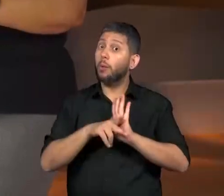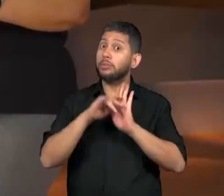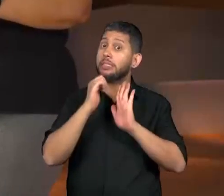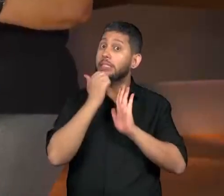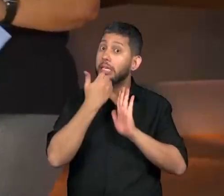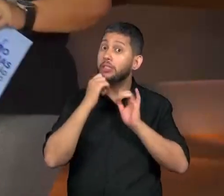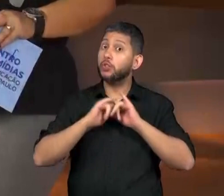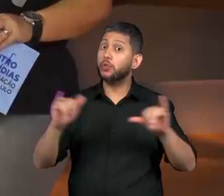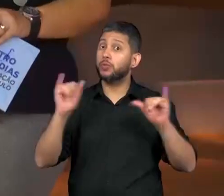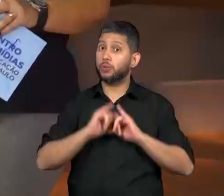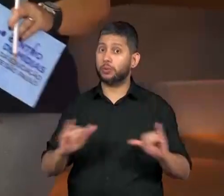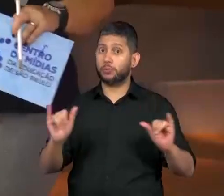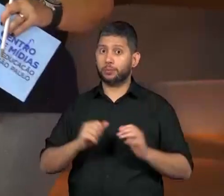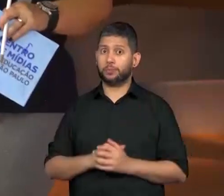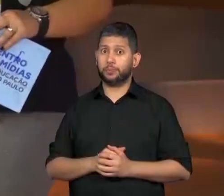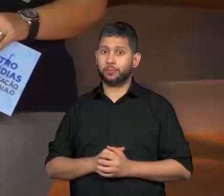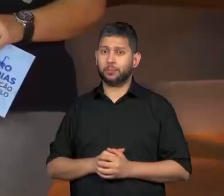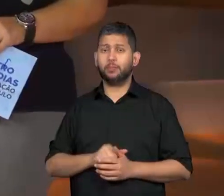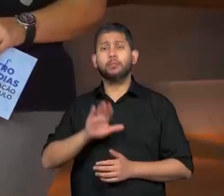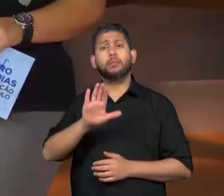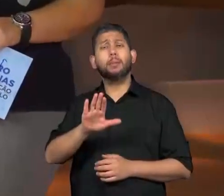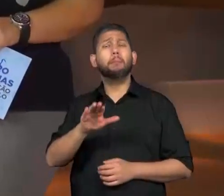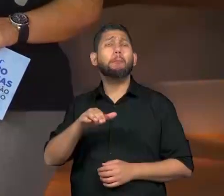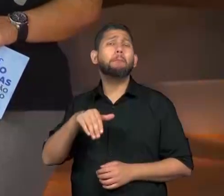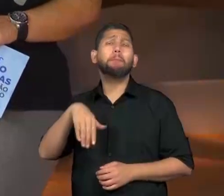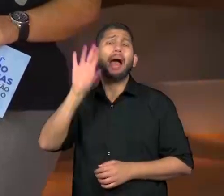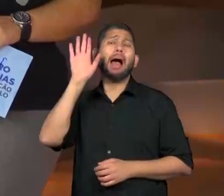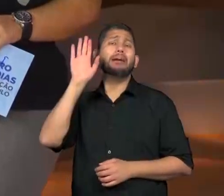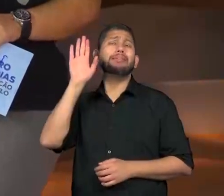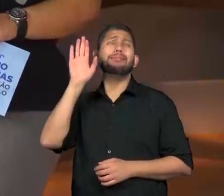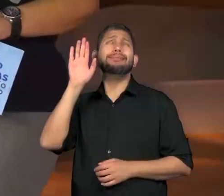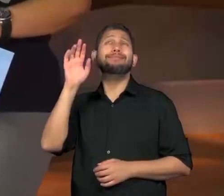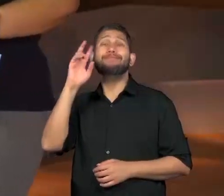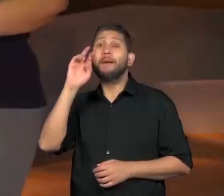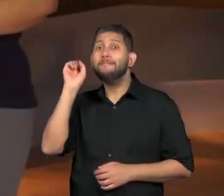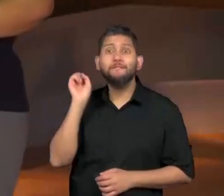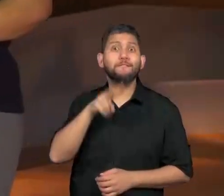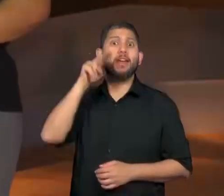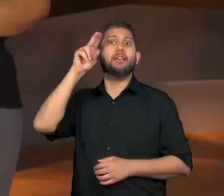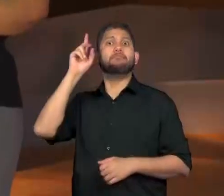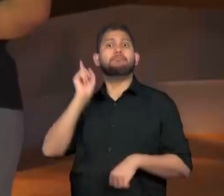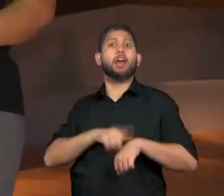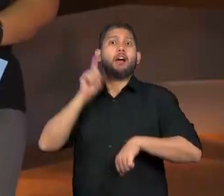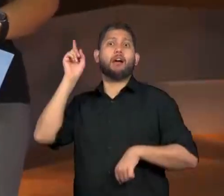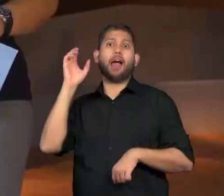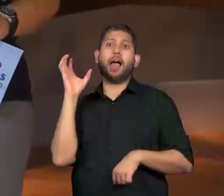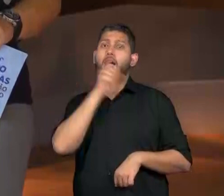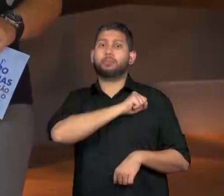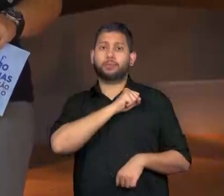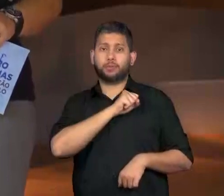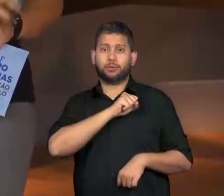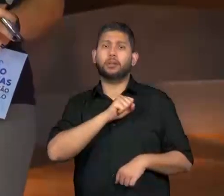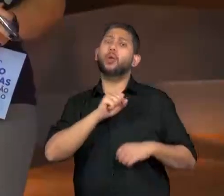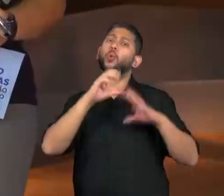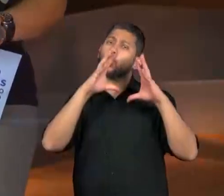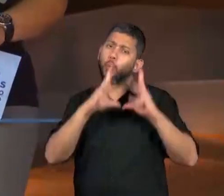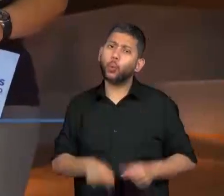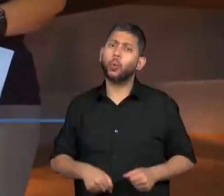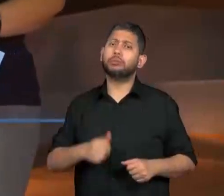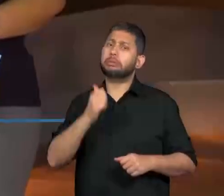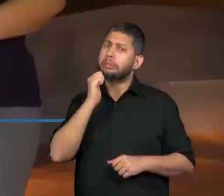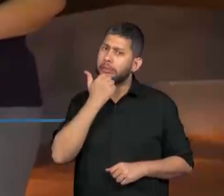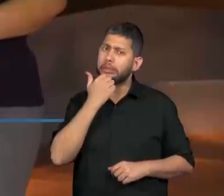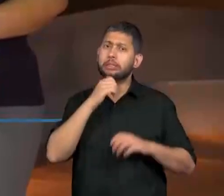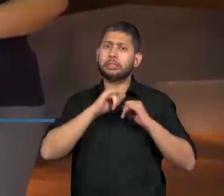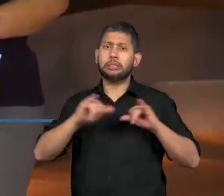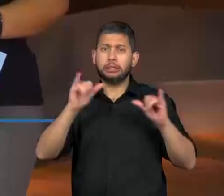destacada, as que geralmente são as mais pontuais, ou seja, são as fundamentais que todo formato de texto, se